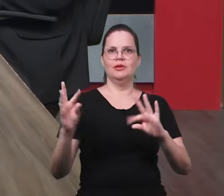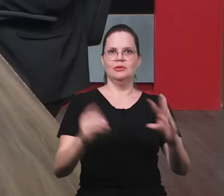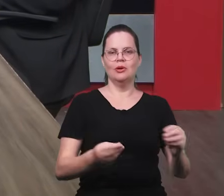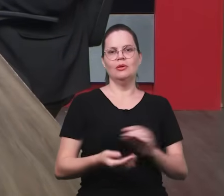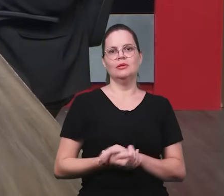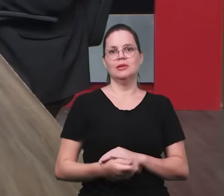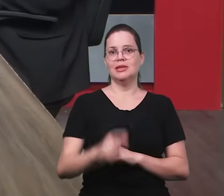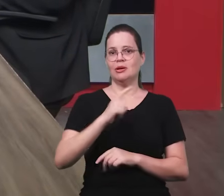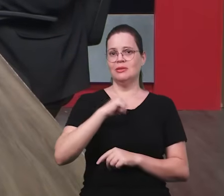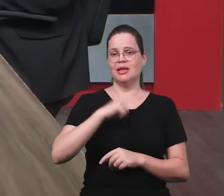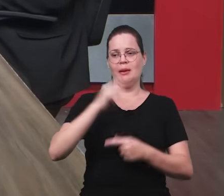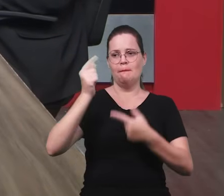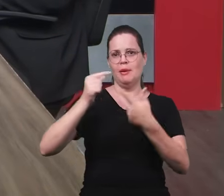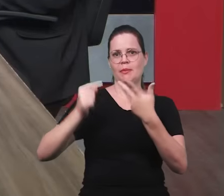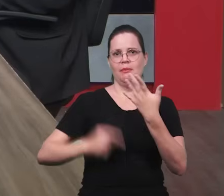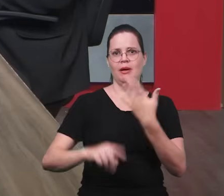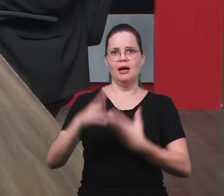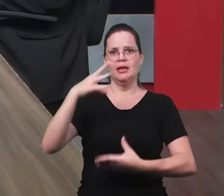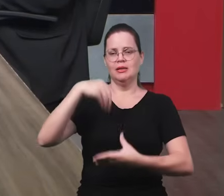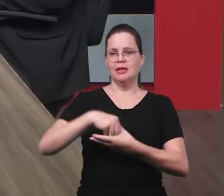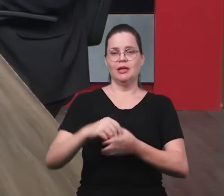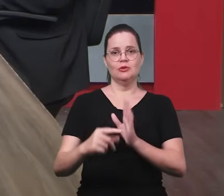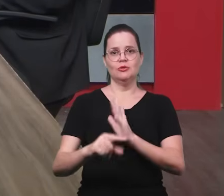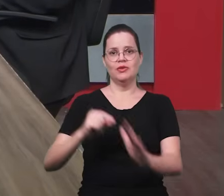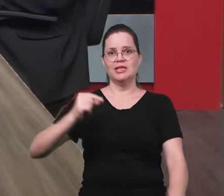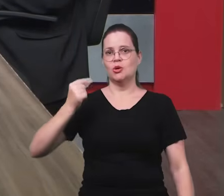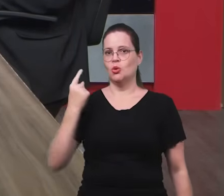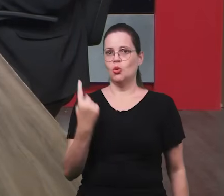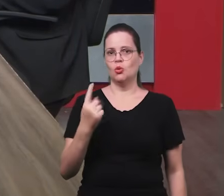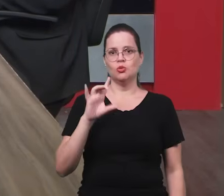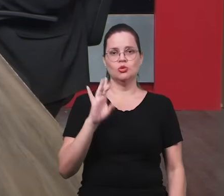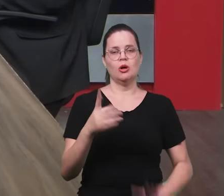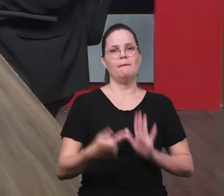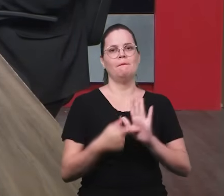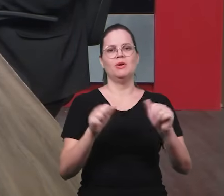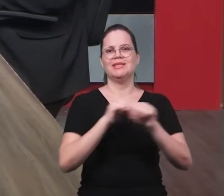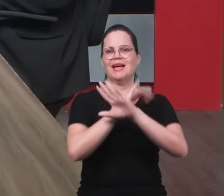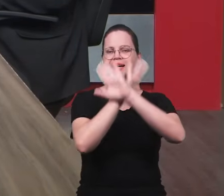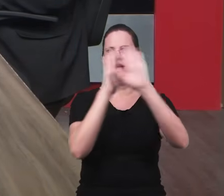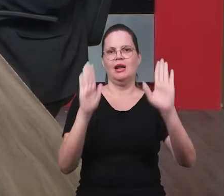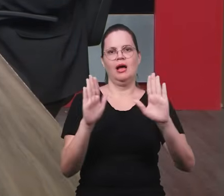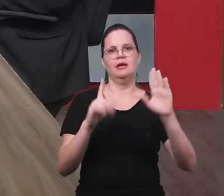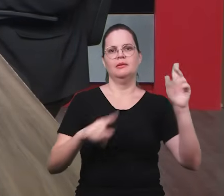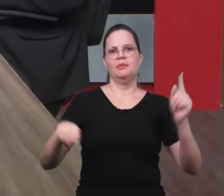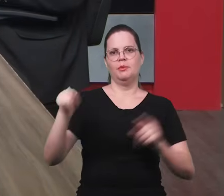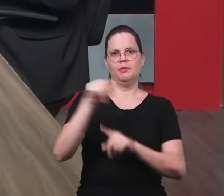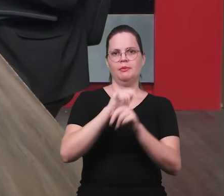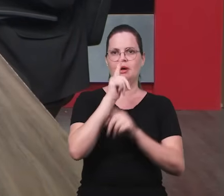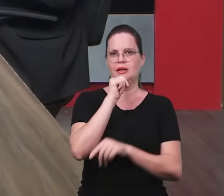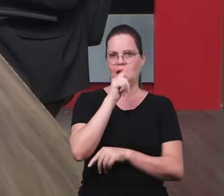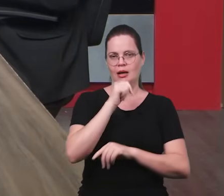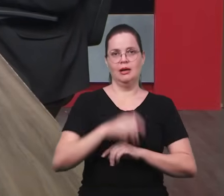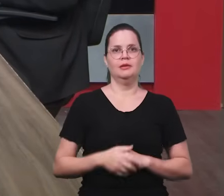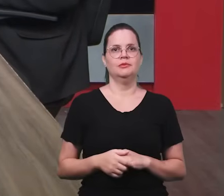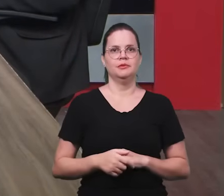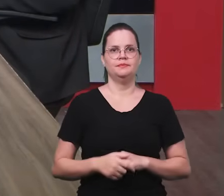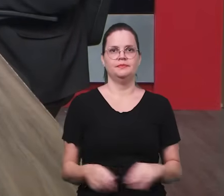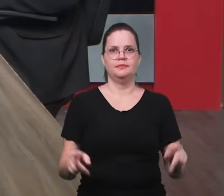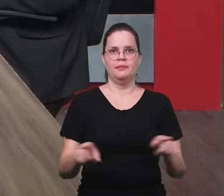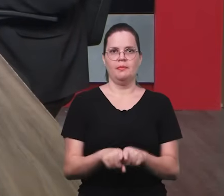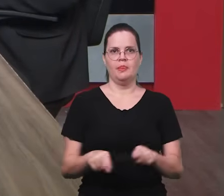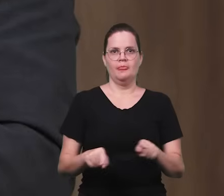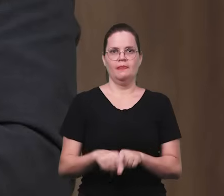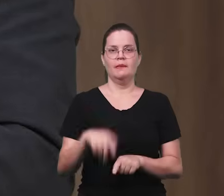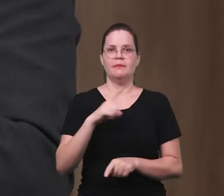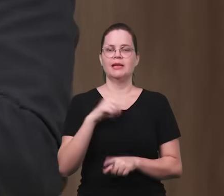sobre o homem. Tudo num versículo só, você vê exatamente o ciclo da água ali sendo estabelecido e outros versículos vindo apoiando, como